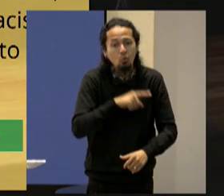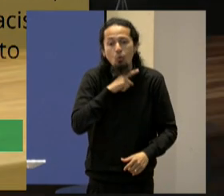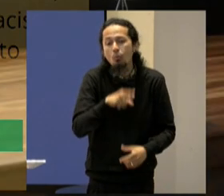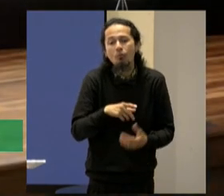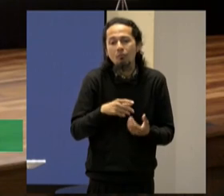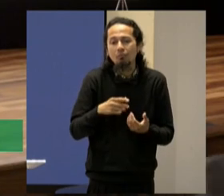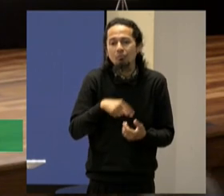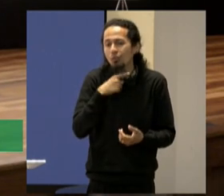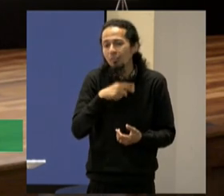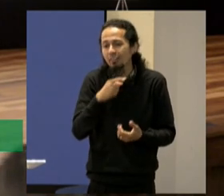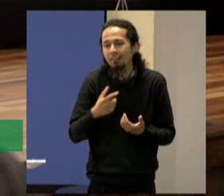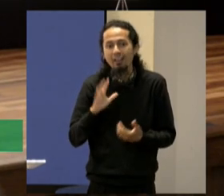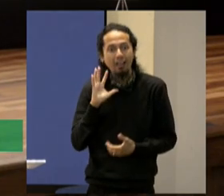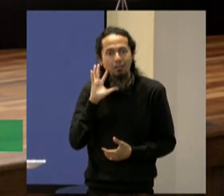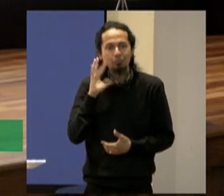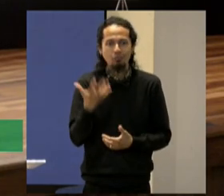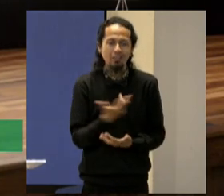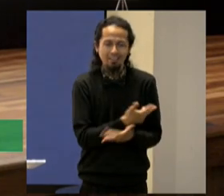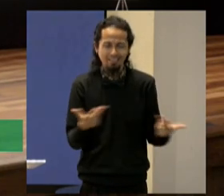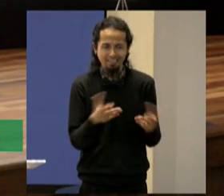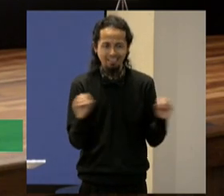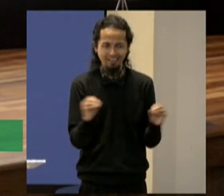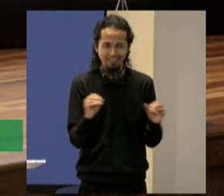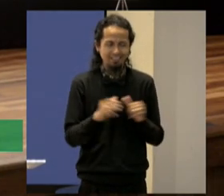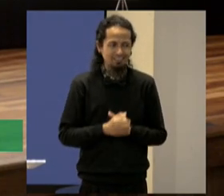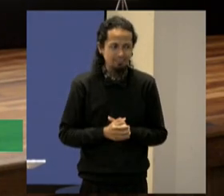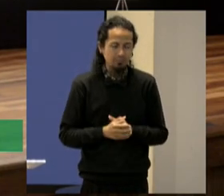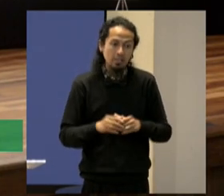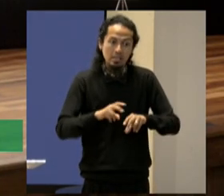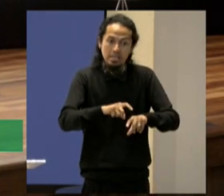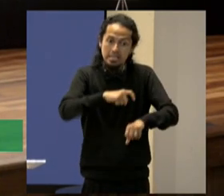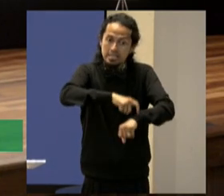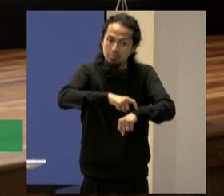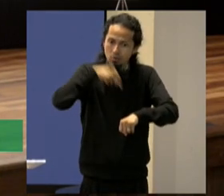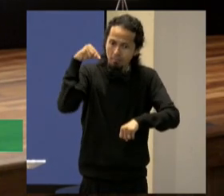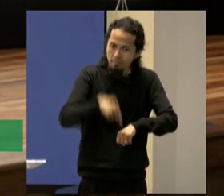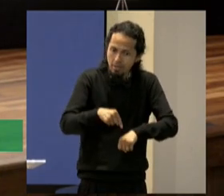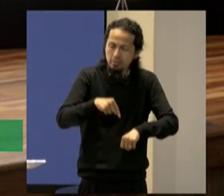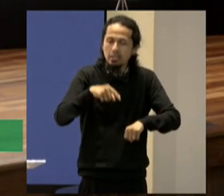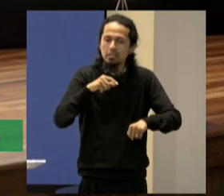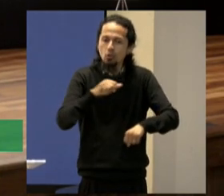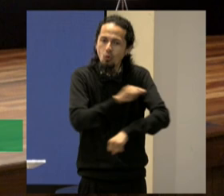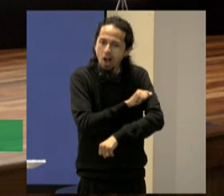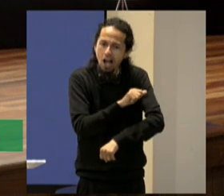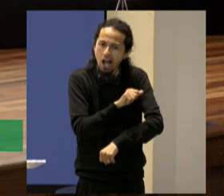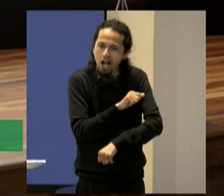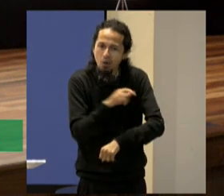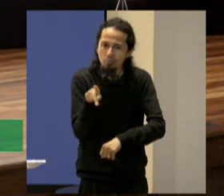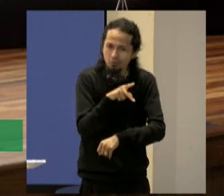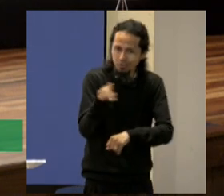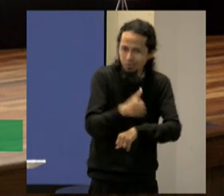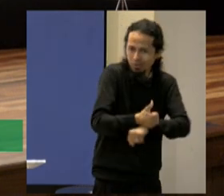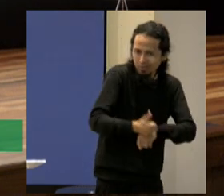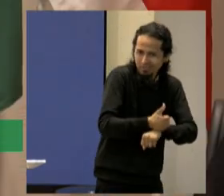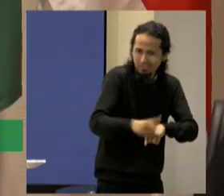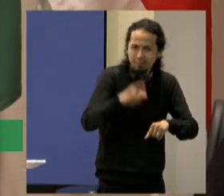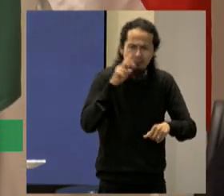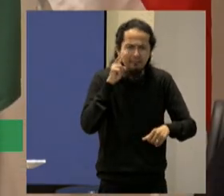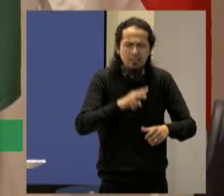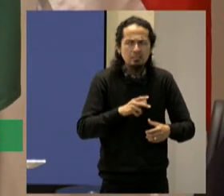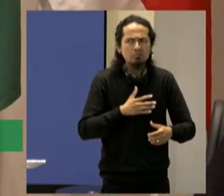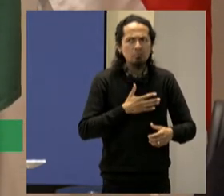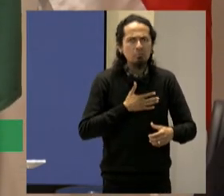começar a observar, a ter um olhar mais crítico sobre o seu material didático, o seu planejamento. E aí